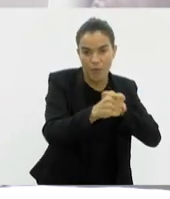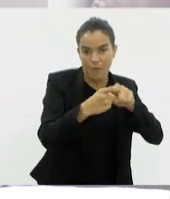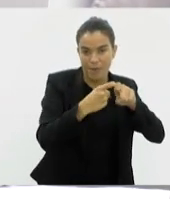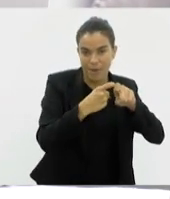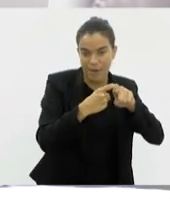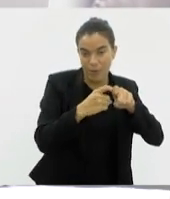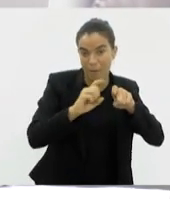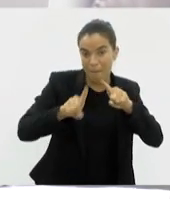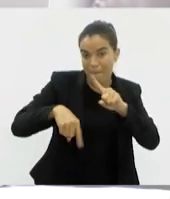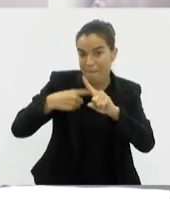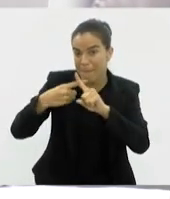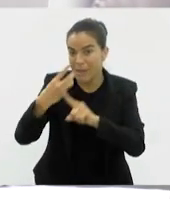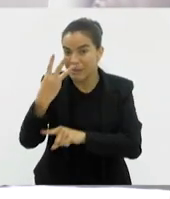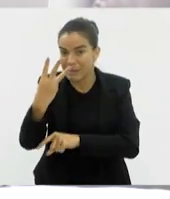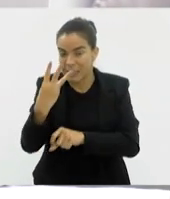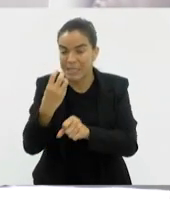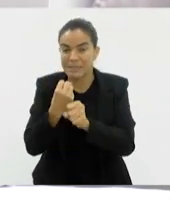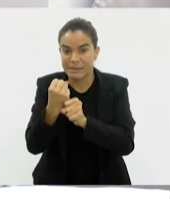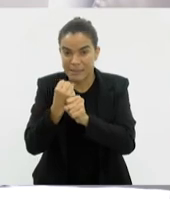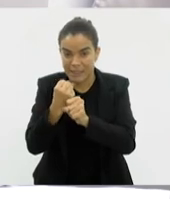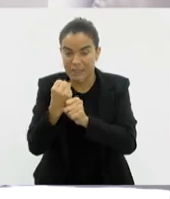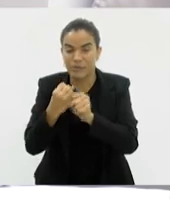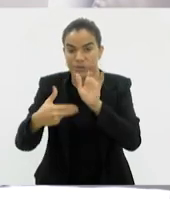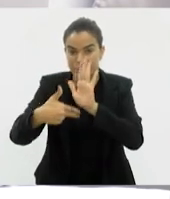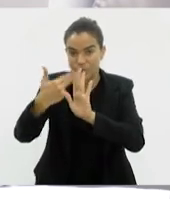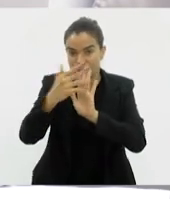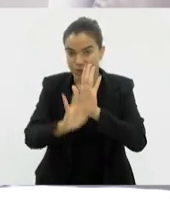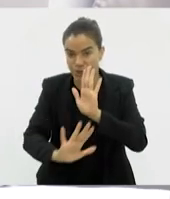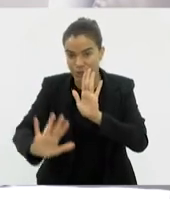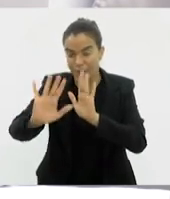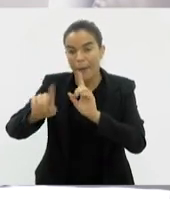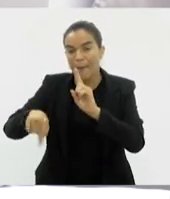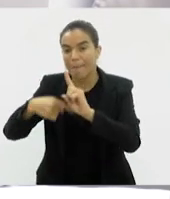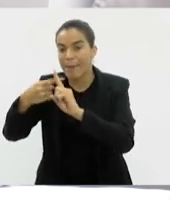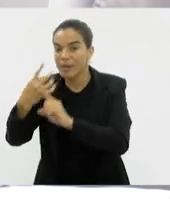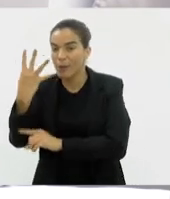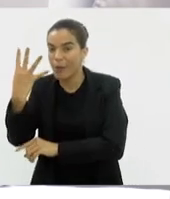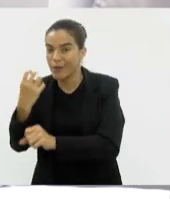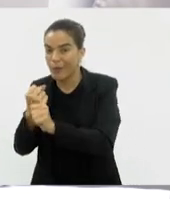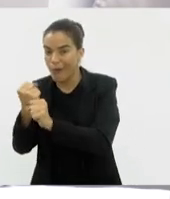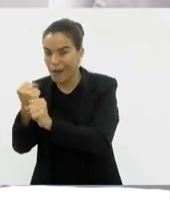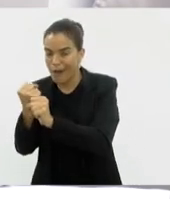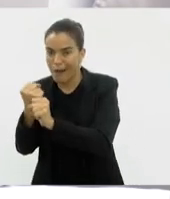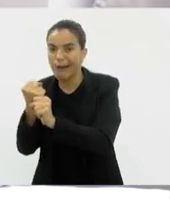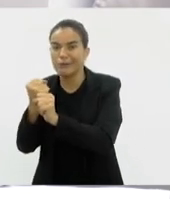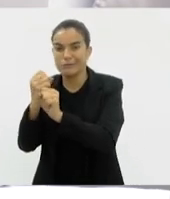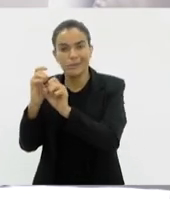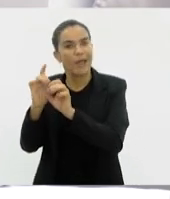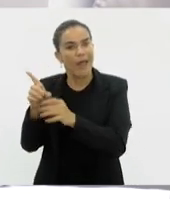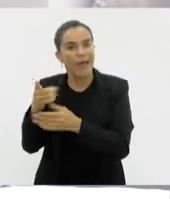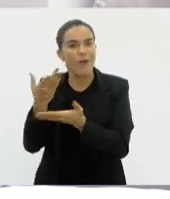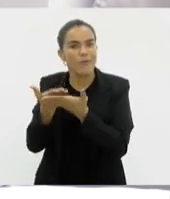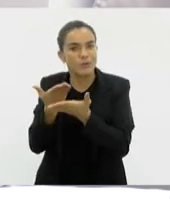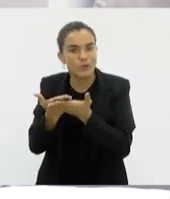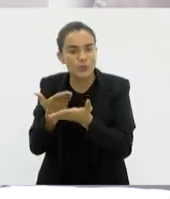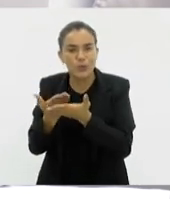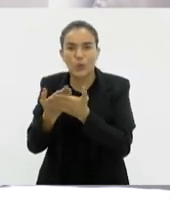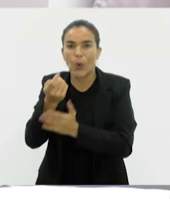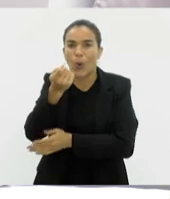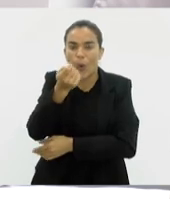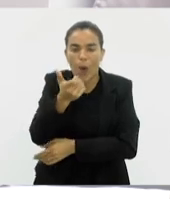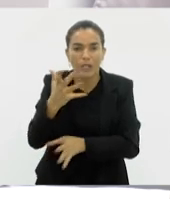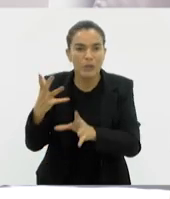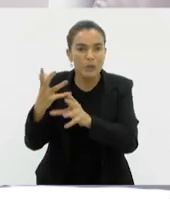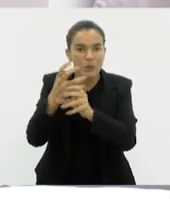mais 3 anos de cirurgia geral e depois mais 4 anos ou 3 anos de... É uma especialização que demanda quase 12